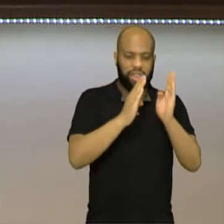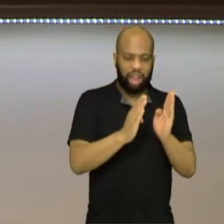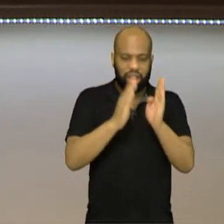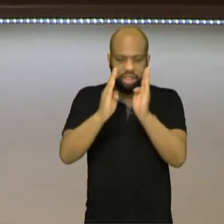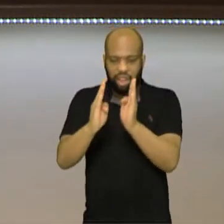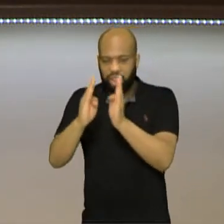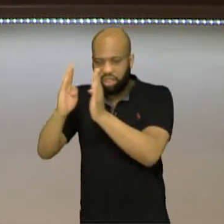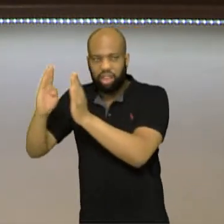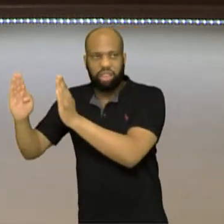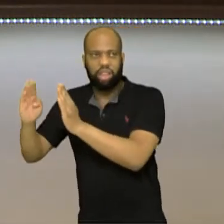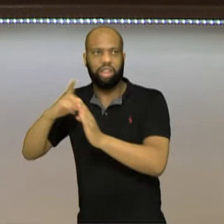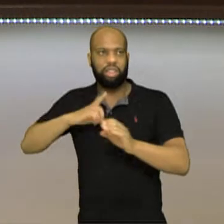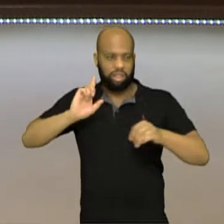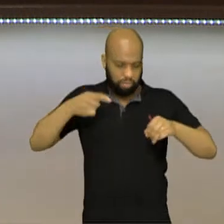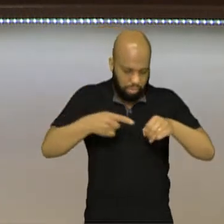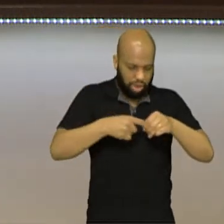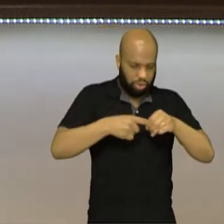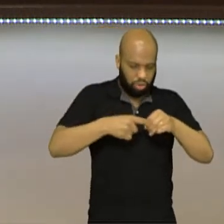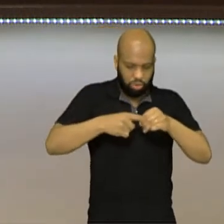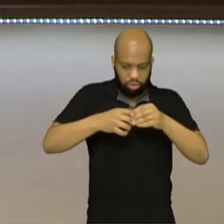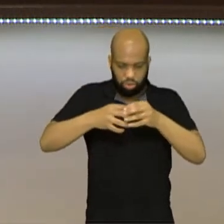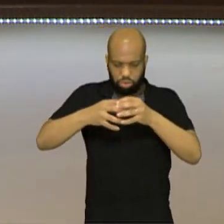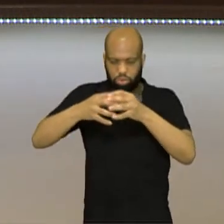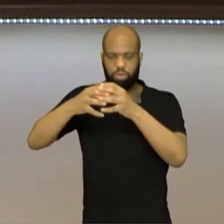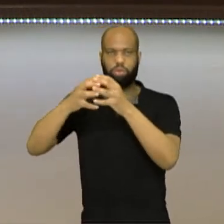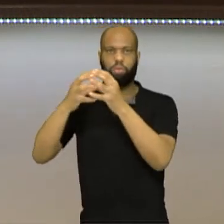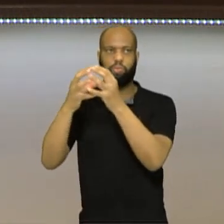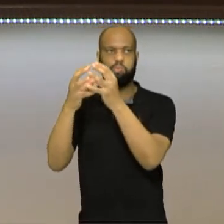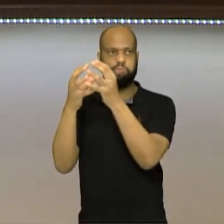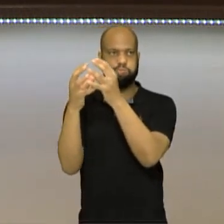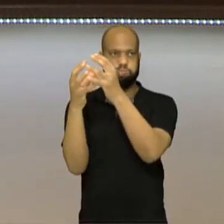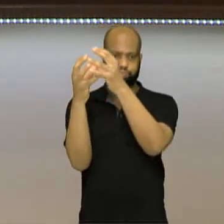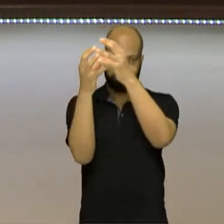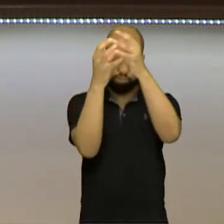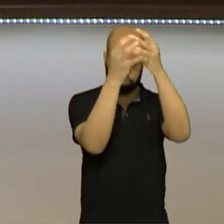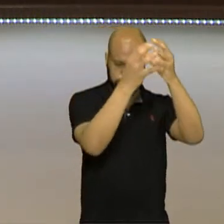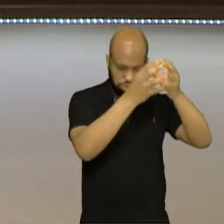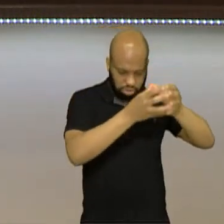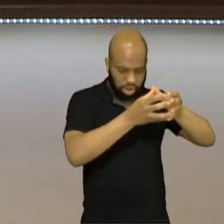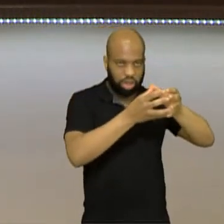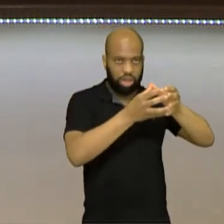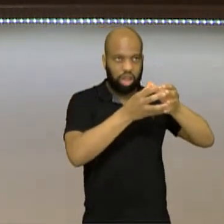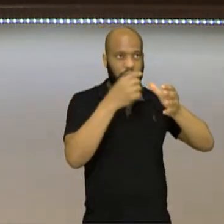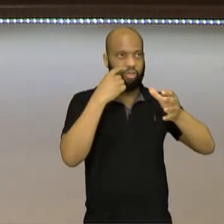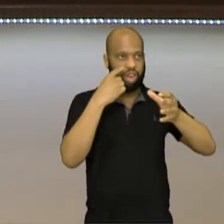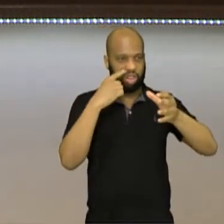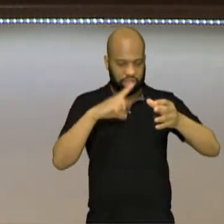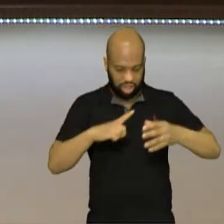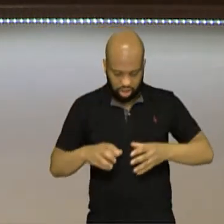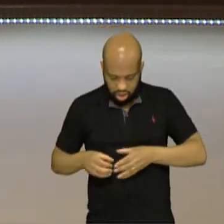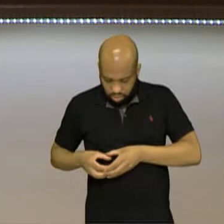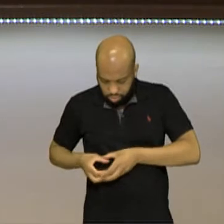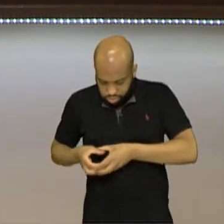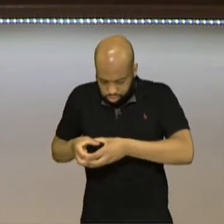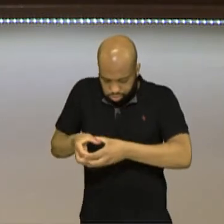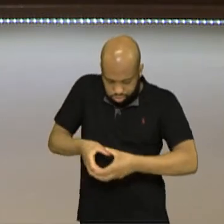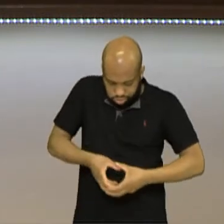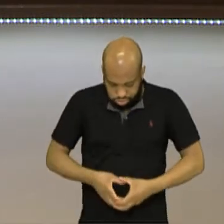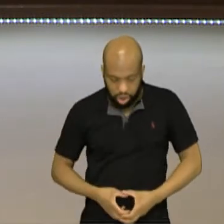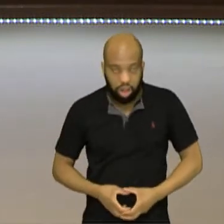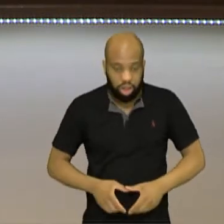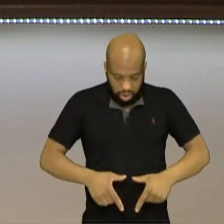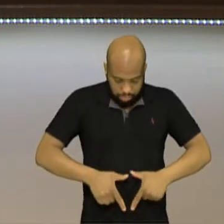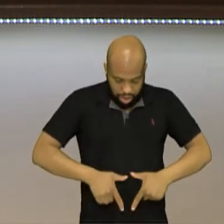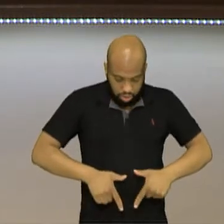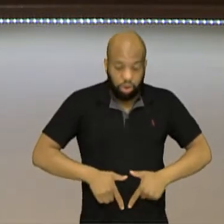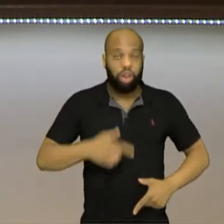já, fecundando já, a gente passa a chamar de óvulo. As divisões que acontecem, as cópias das células que